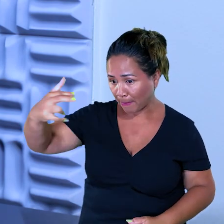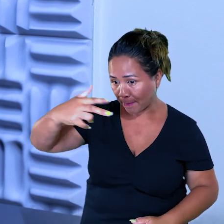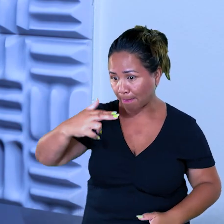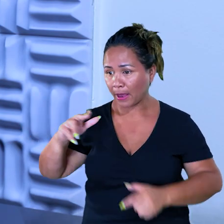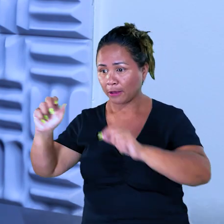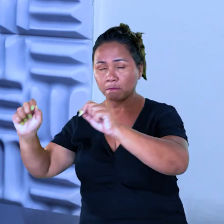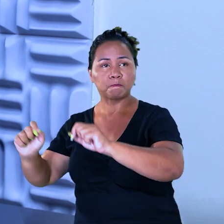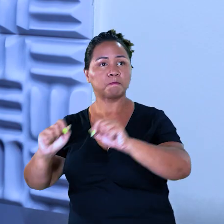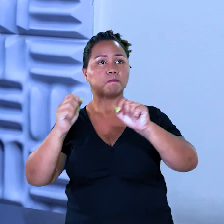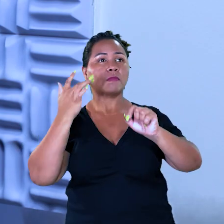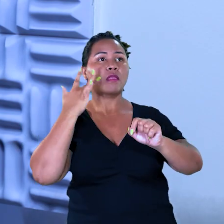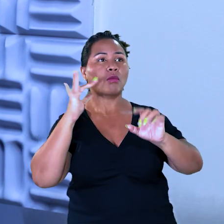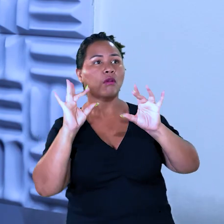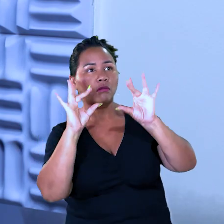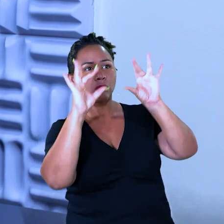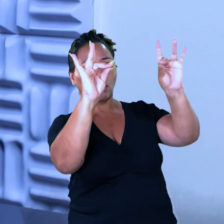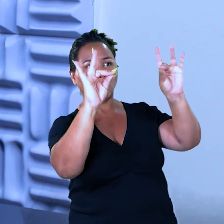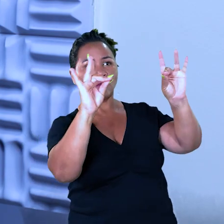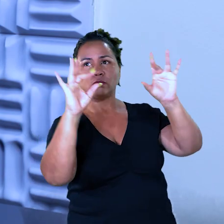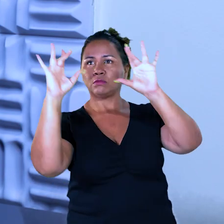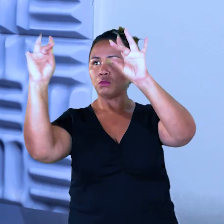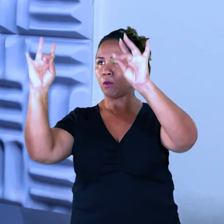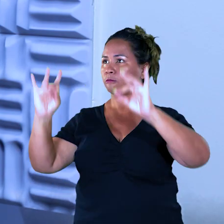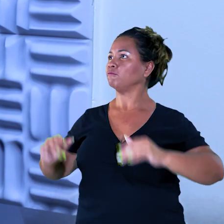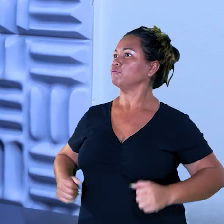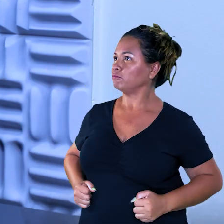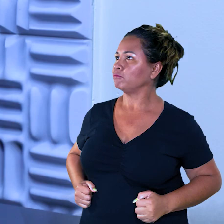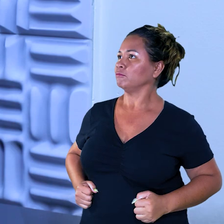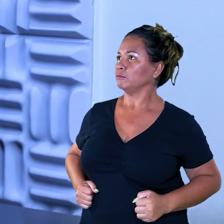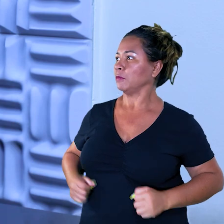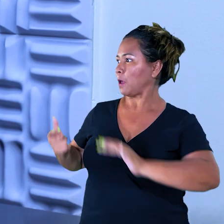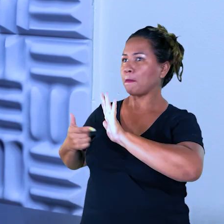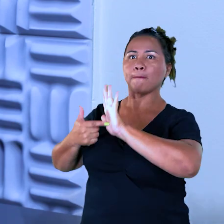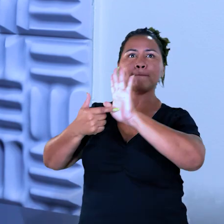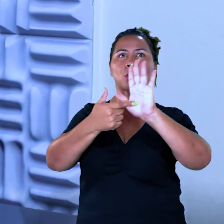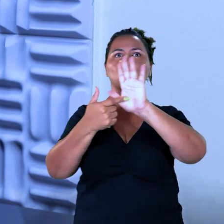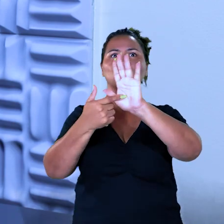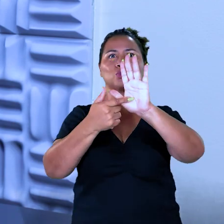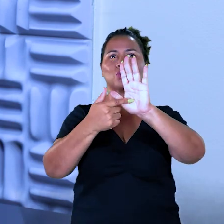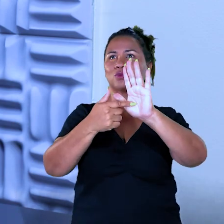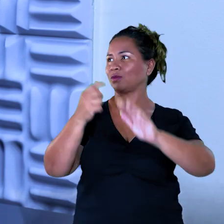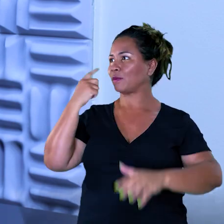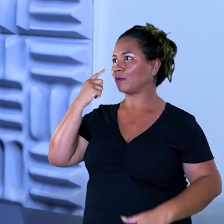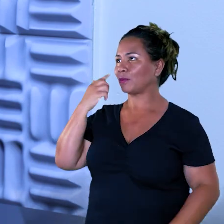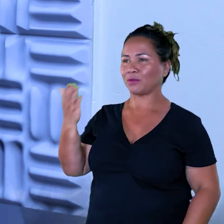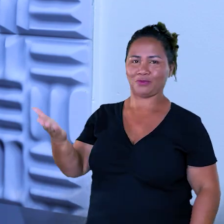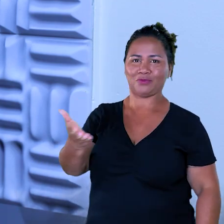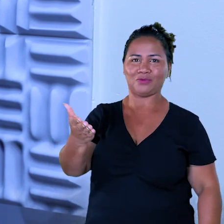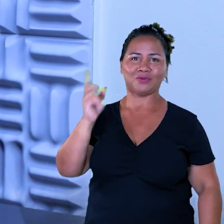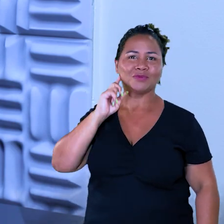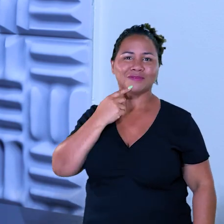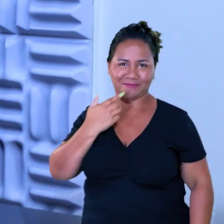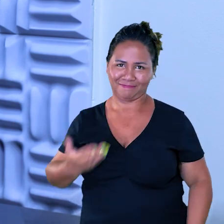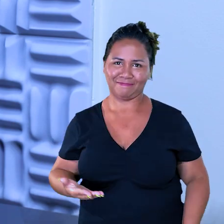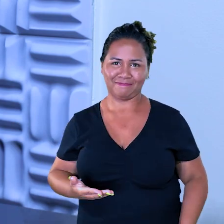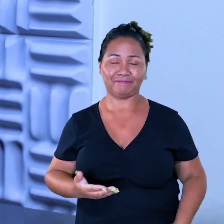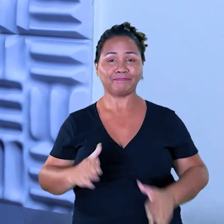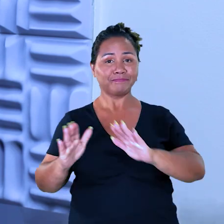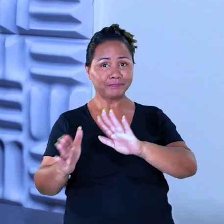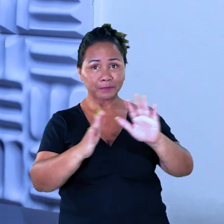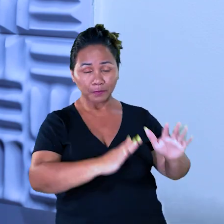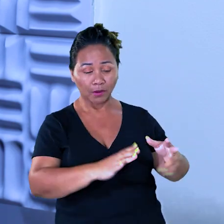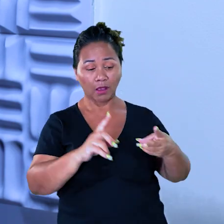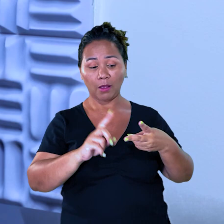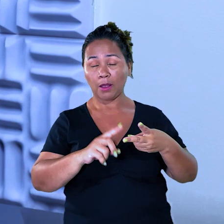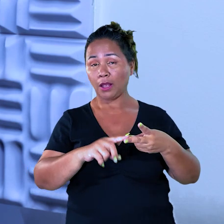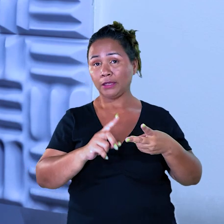assim, com esse trabalho, como professora de letras libras, não em sala de recurso e nem como intérprete. Essa é a diferença que eu quero deixar, por quê?